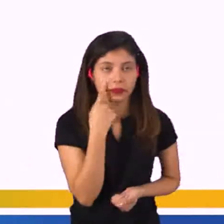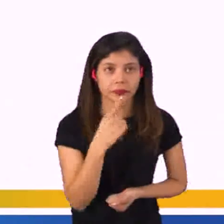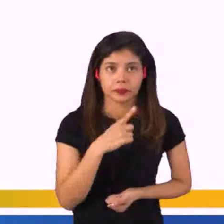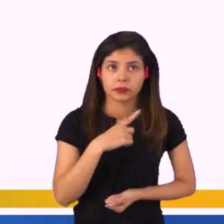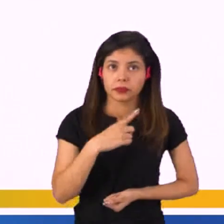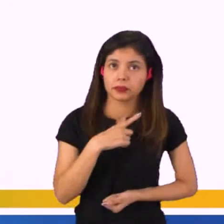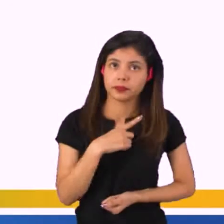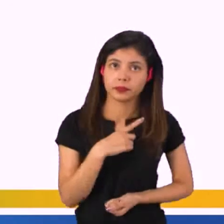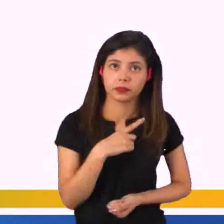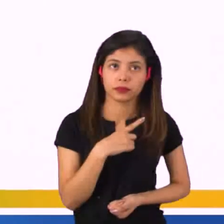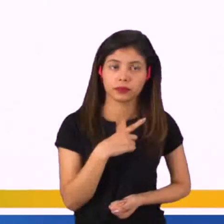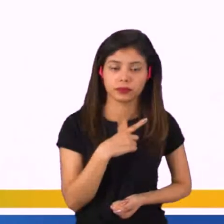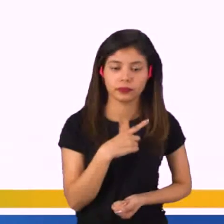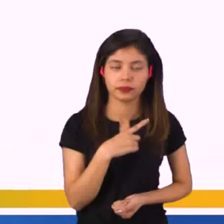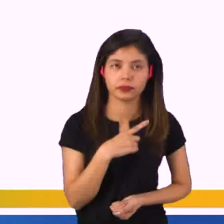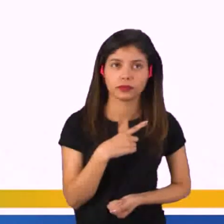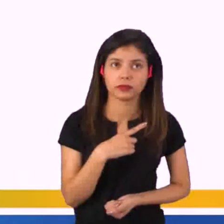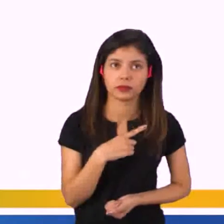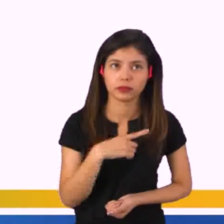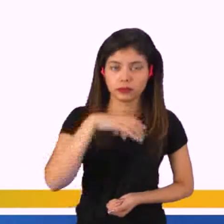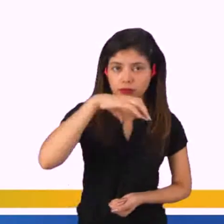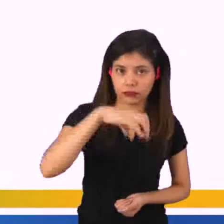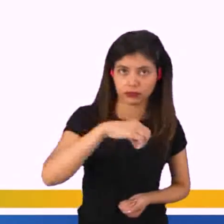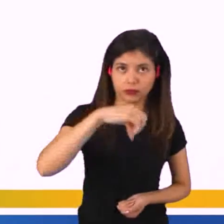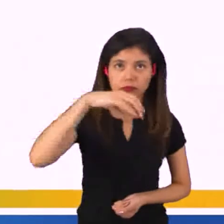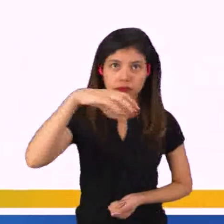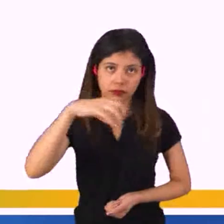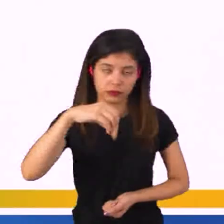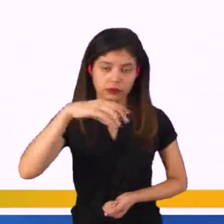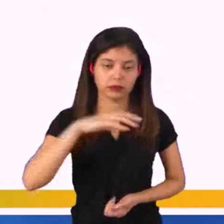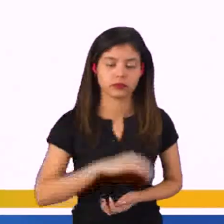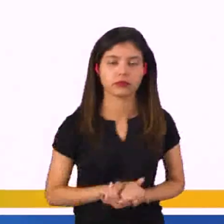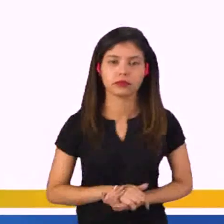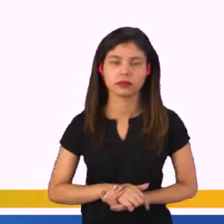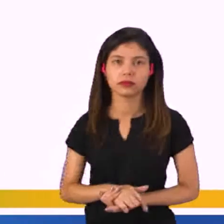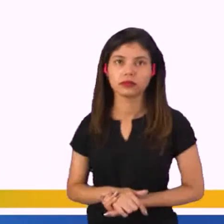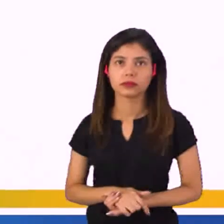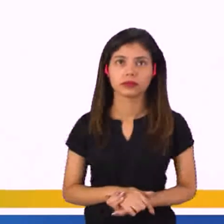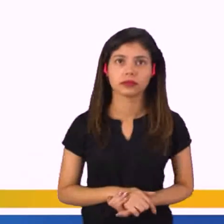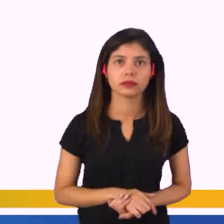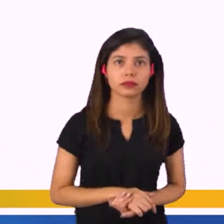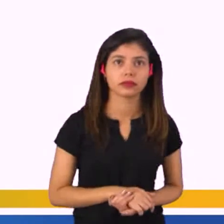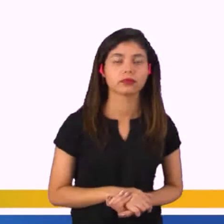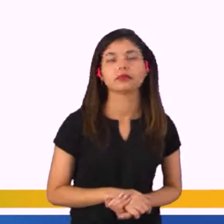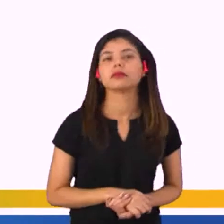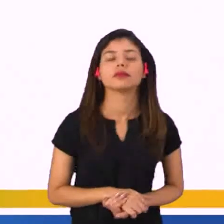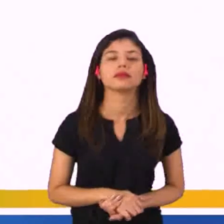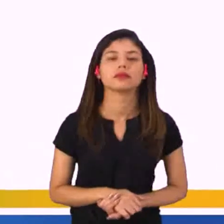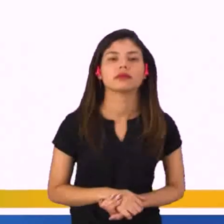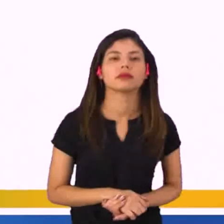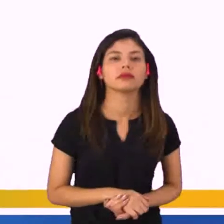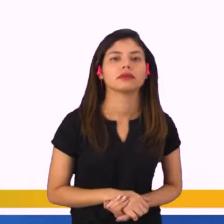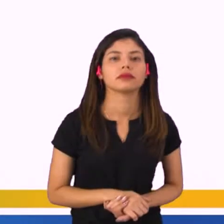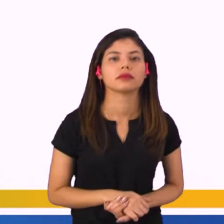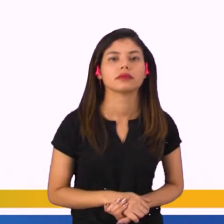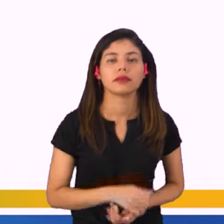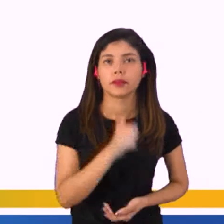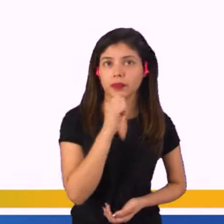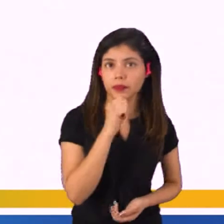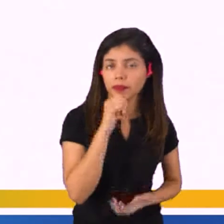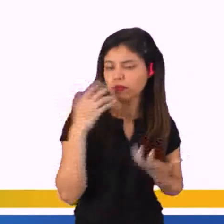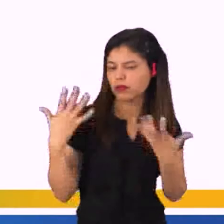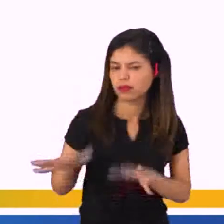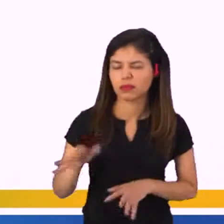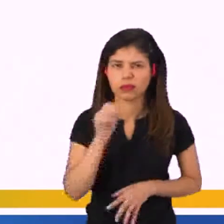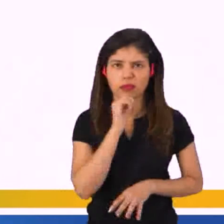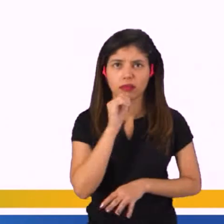e observe que obtemos aí, né, obtivemos 90 decímetros, né? Então, mas a